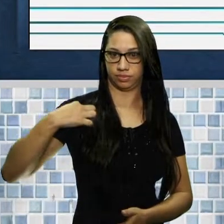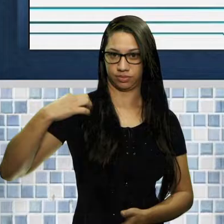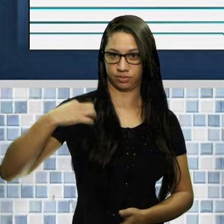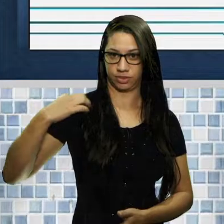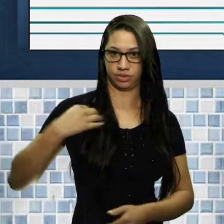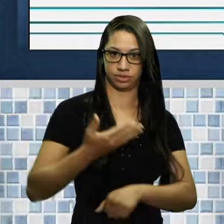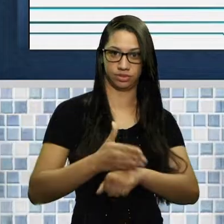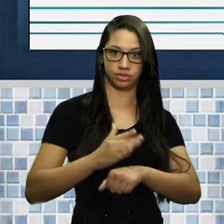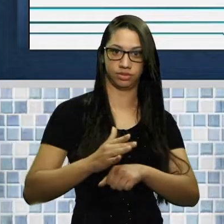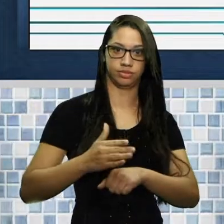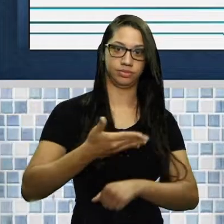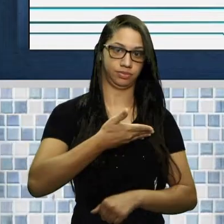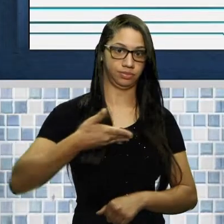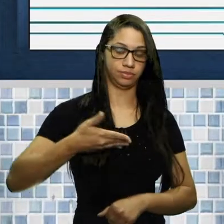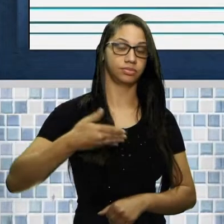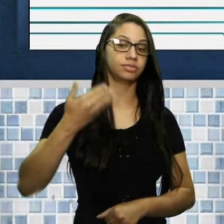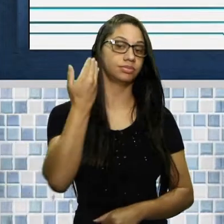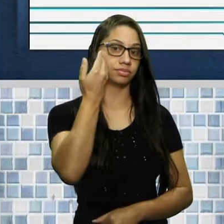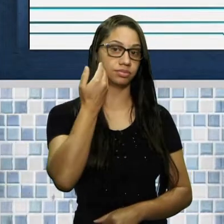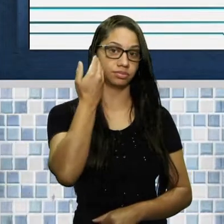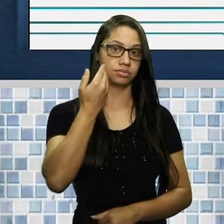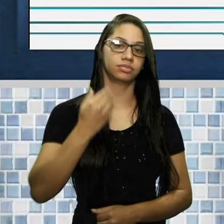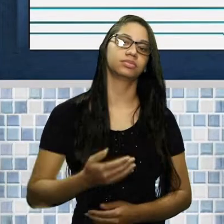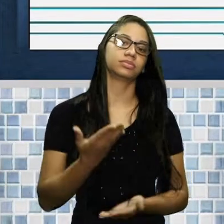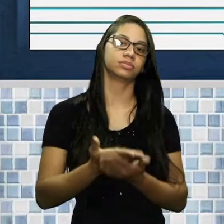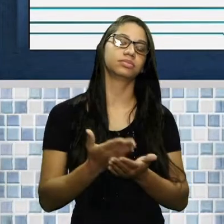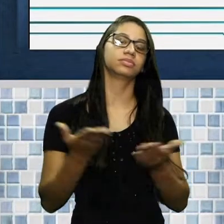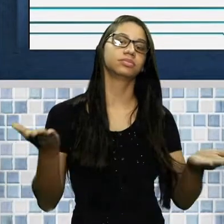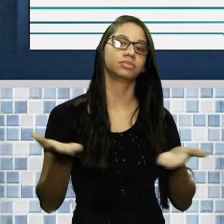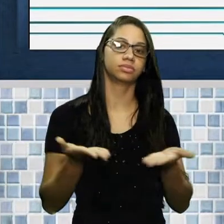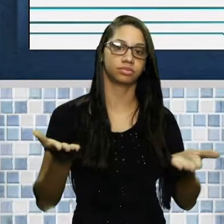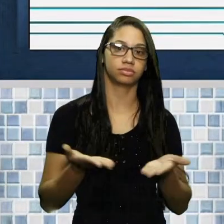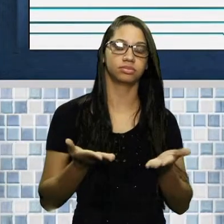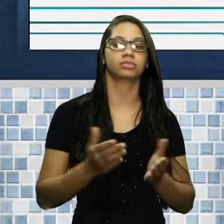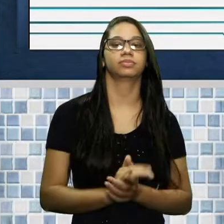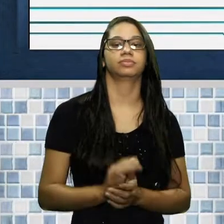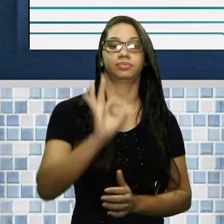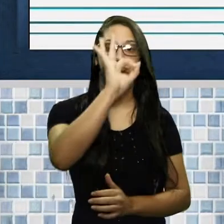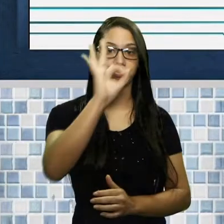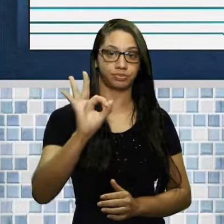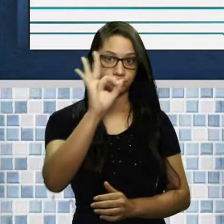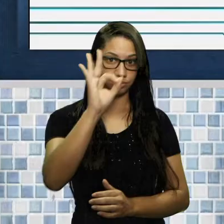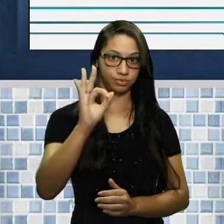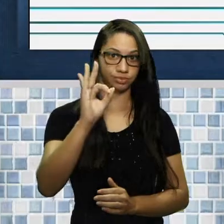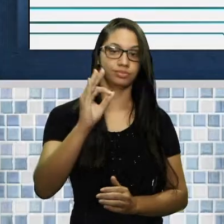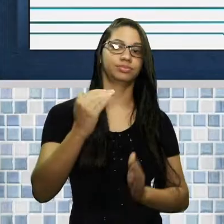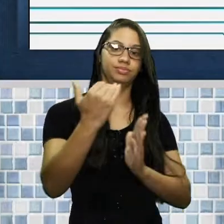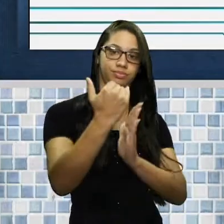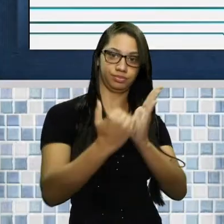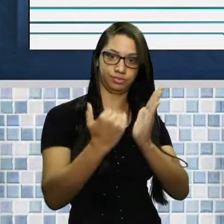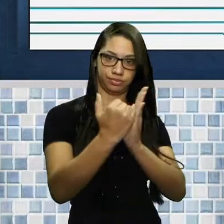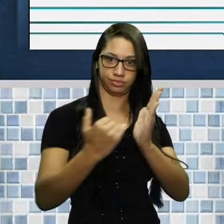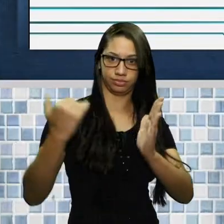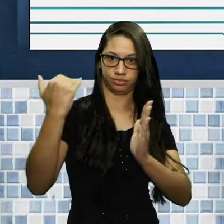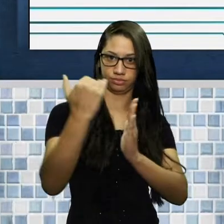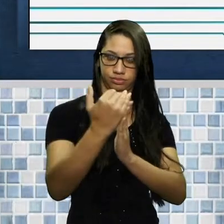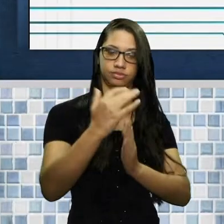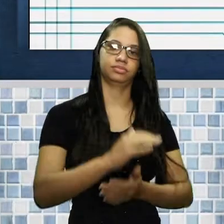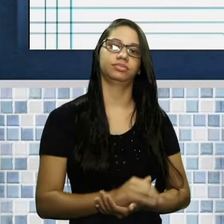de listras rosas. A aula de hoje nós vamos tratar sobre porcentagem, descontos e acréscimos.